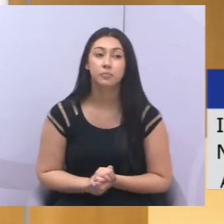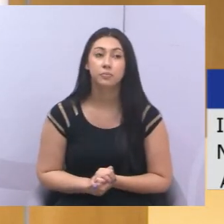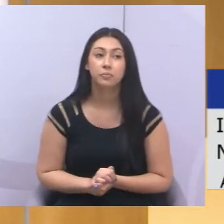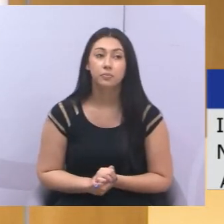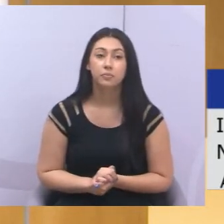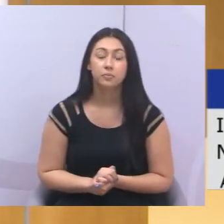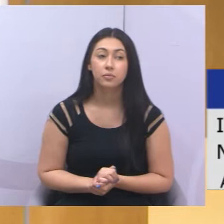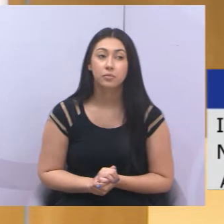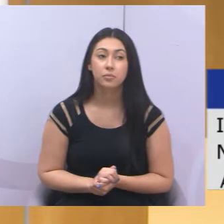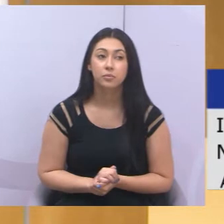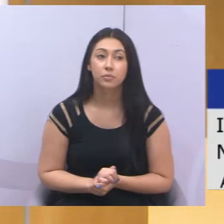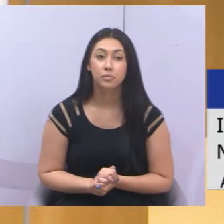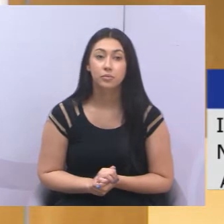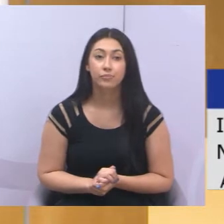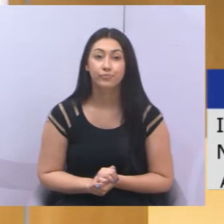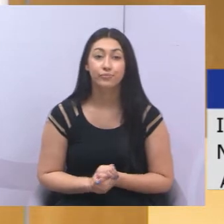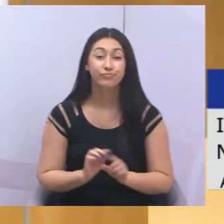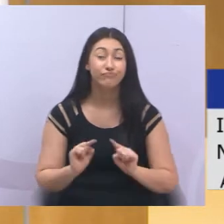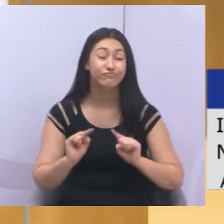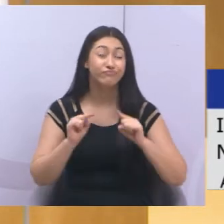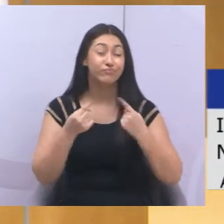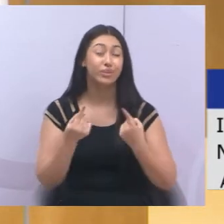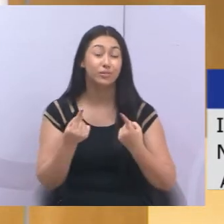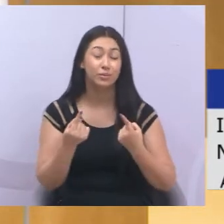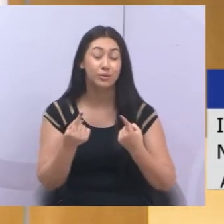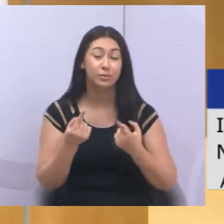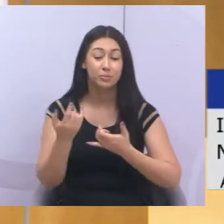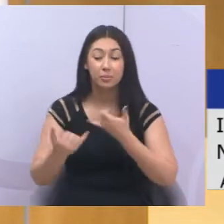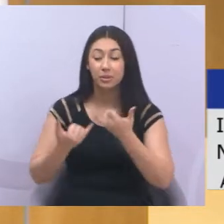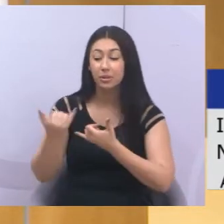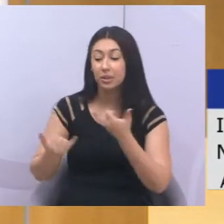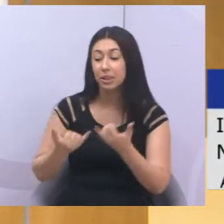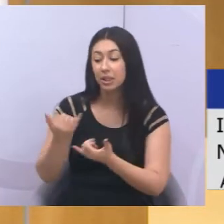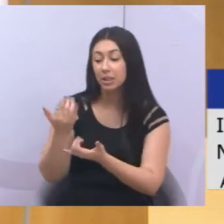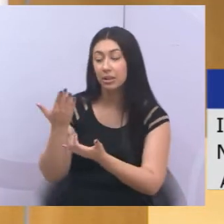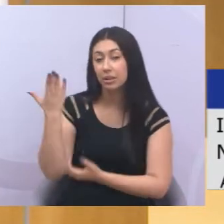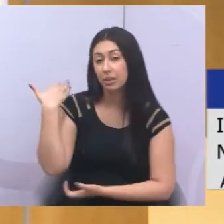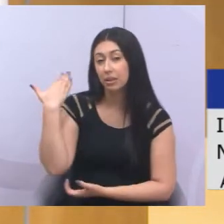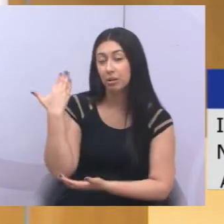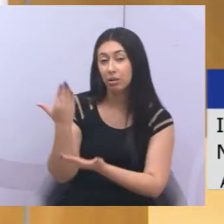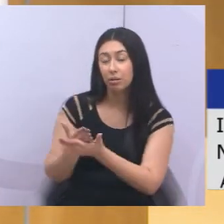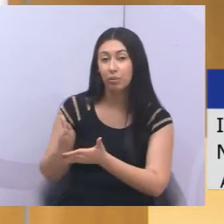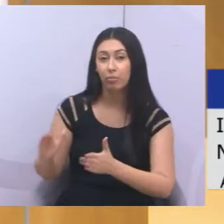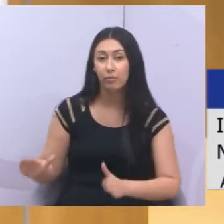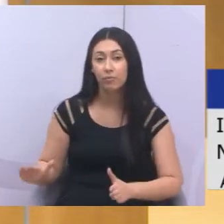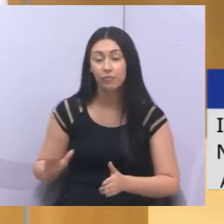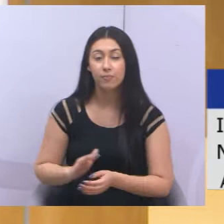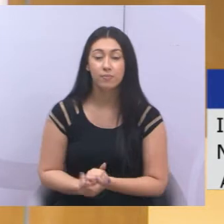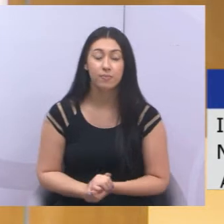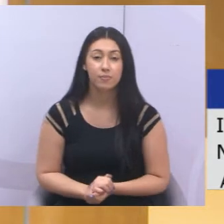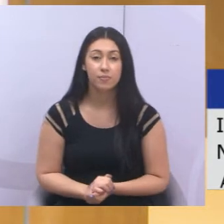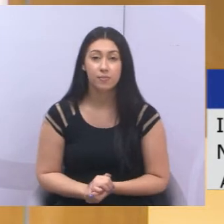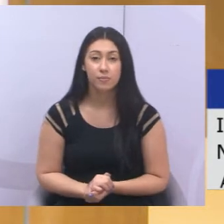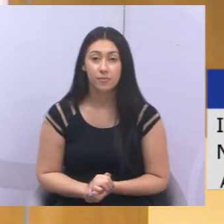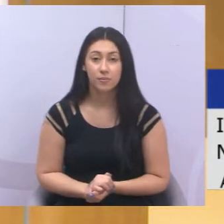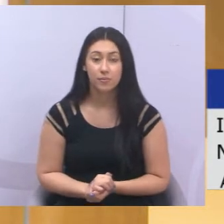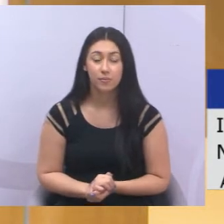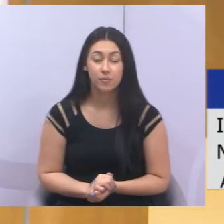nós tiramos ainda mais as brincadeiras tradicionais dessas crianças.